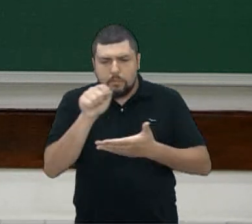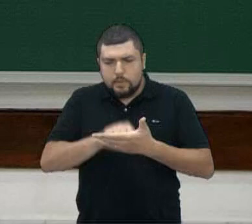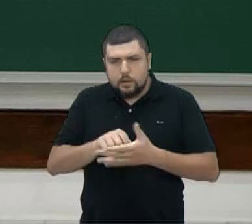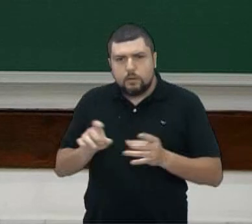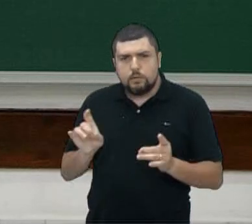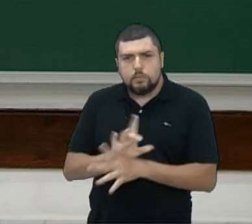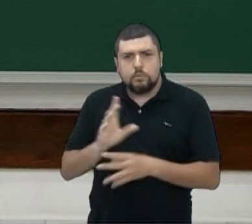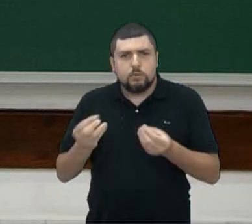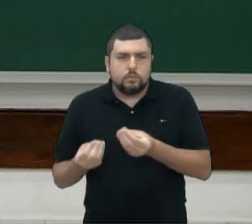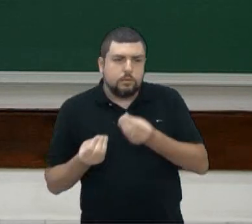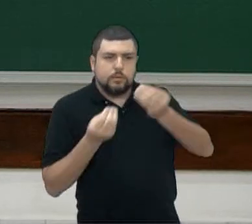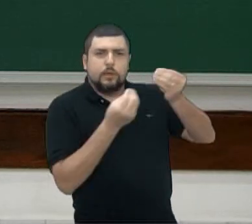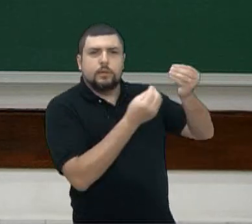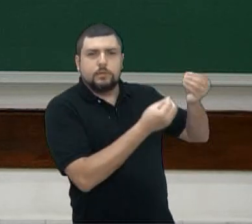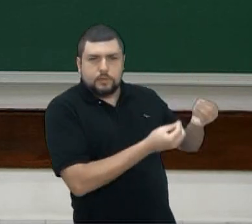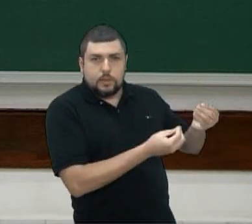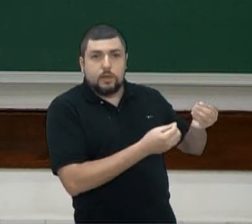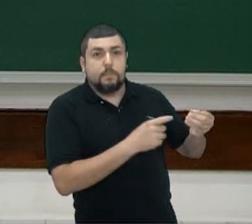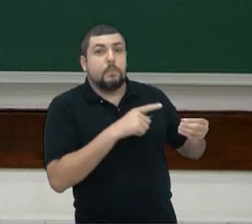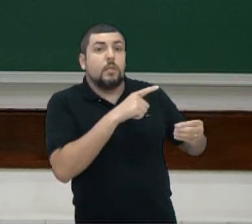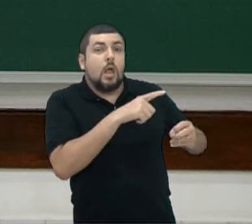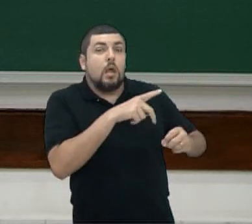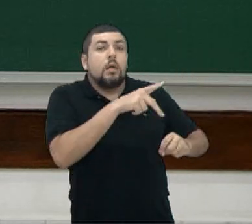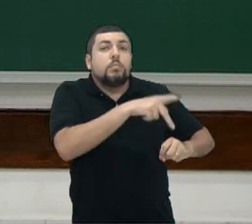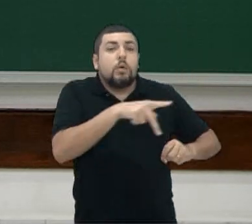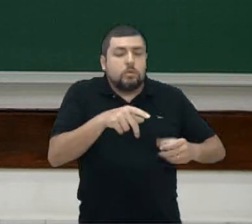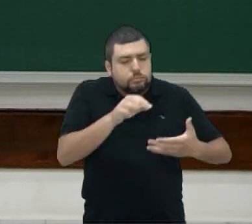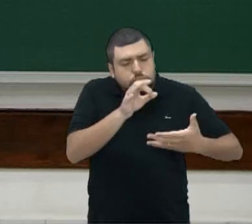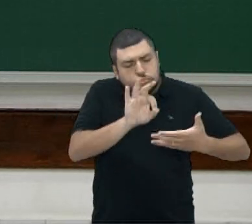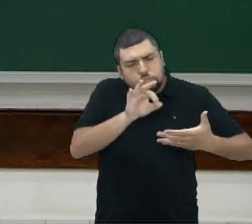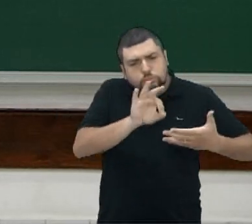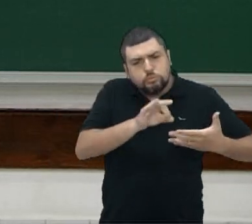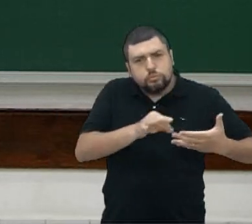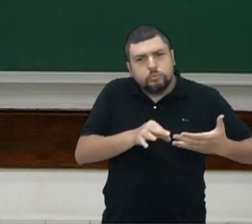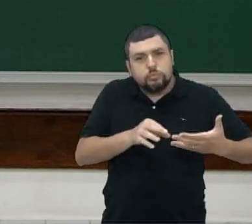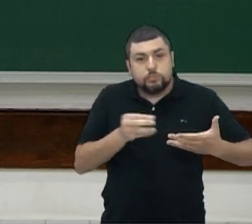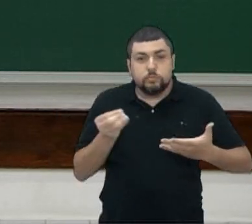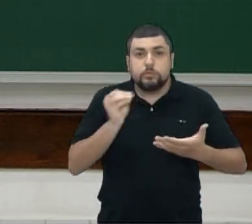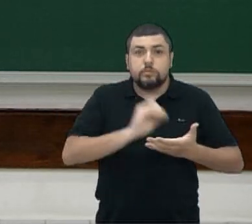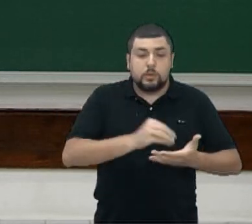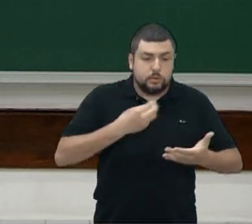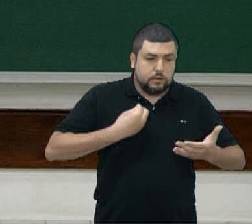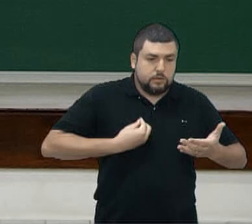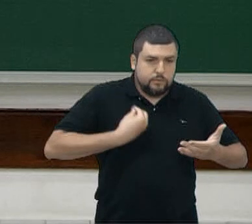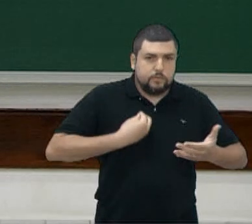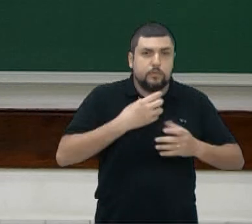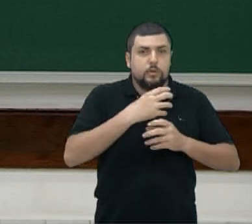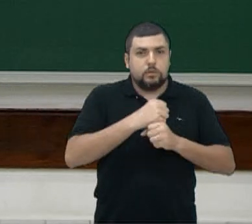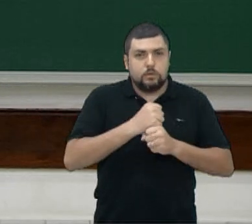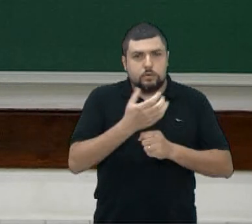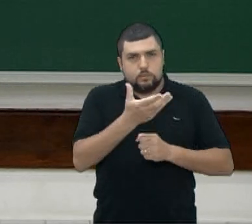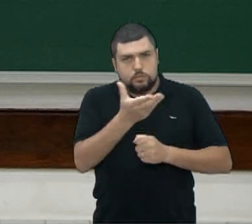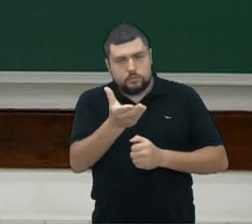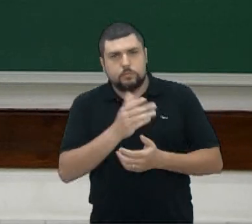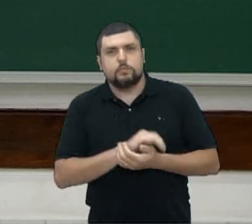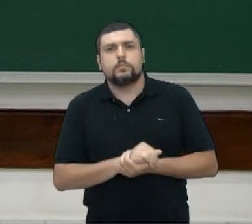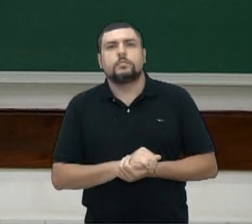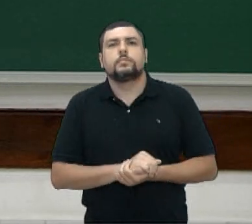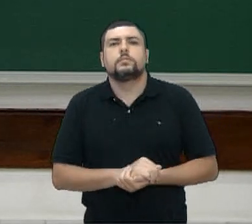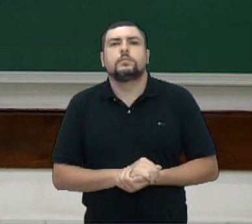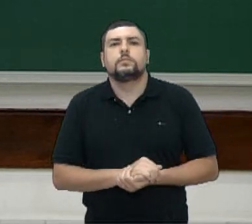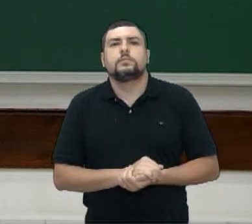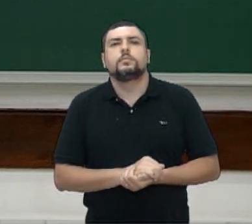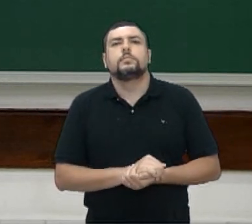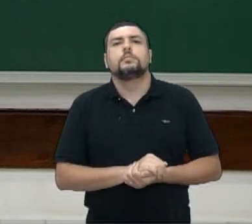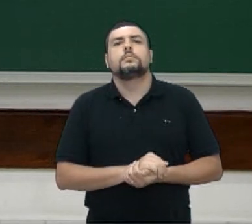levar. Para que seus professores possam corrigir, dar a presença e as notas de vocês, ok? Então